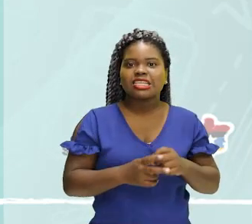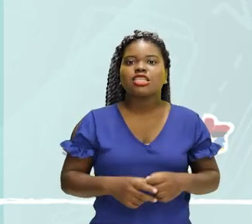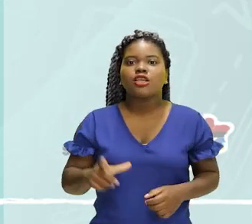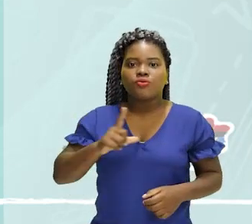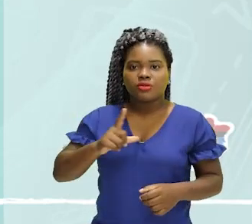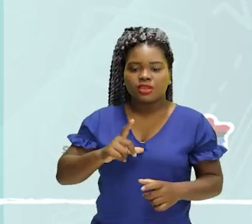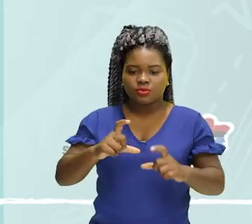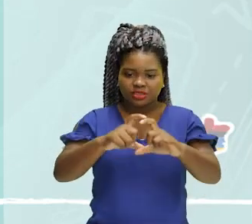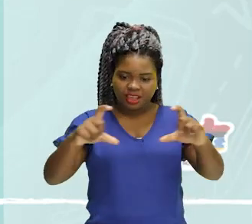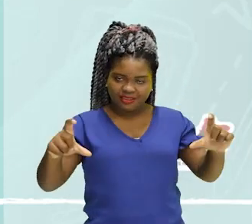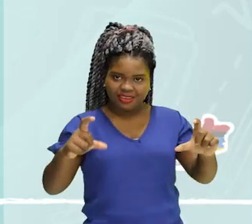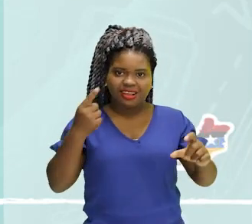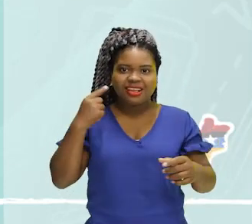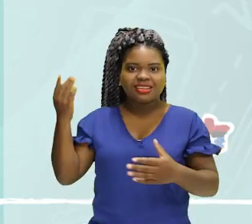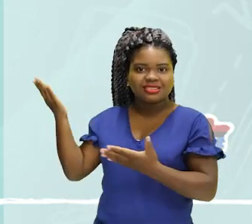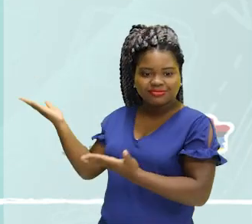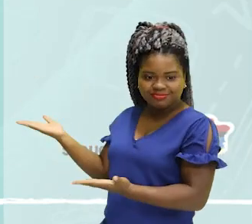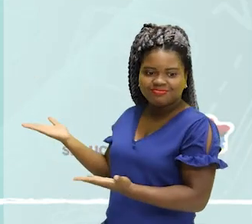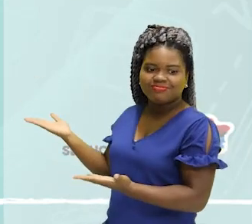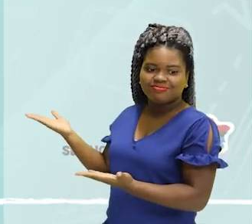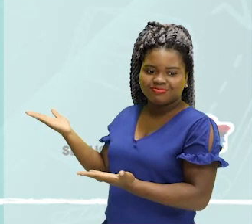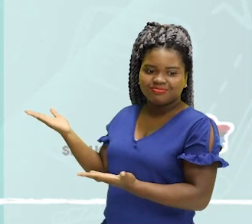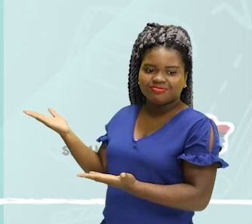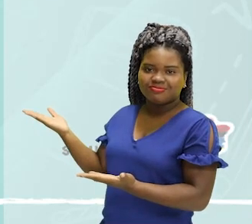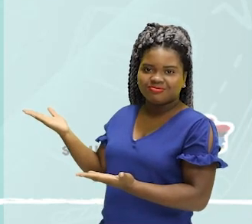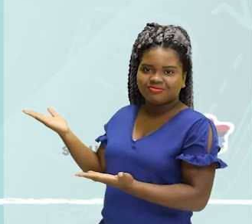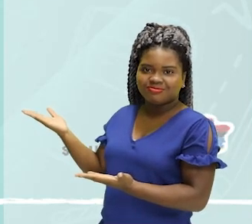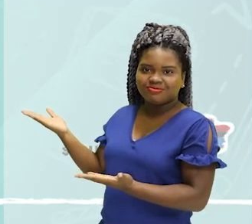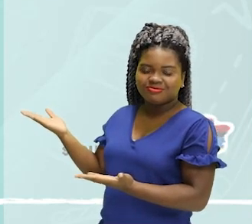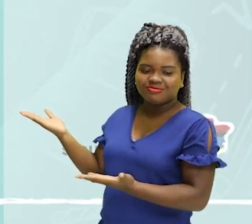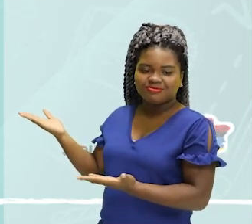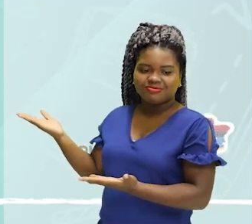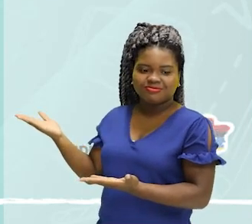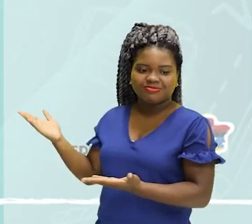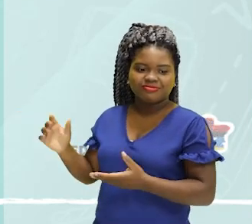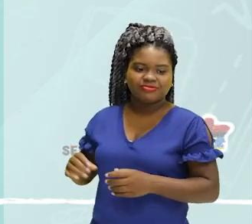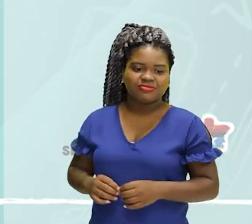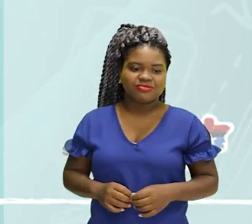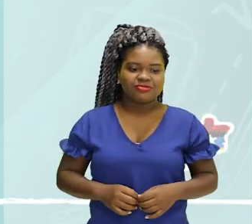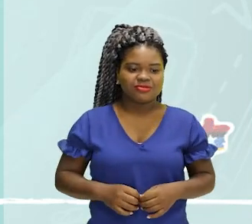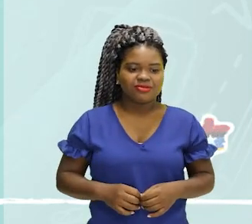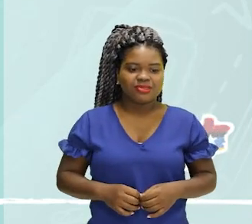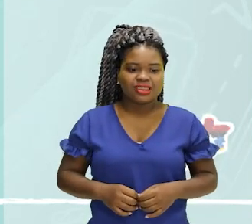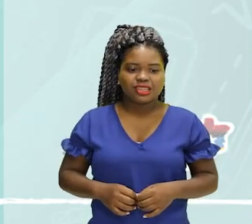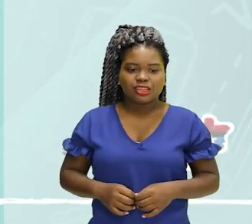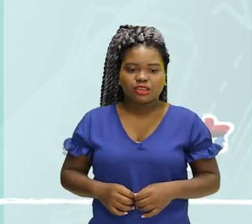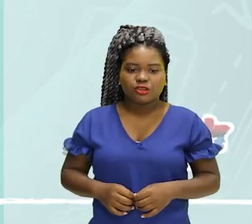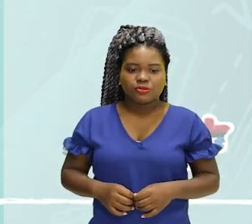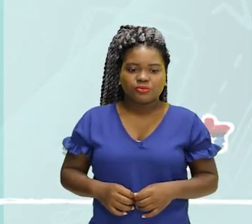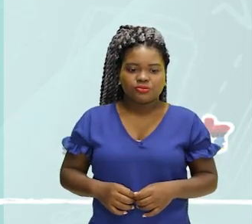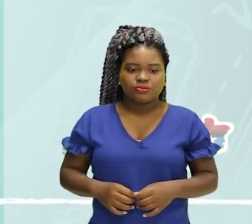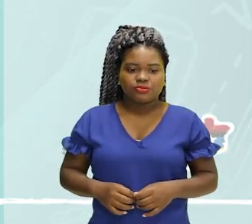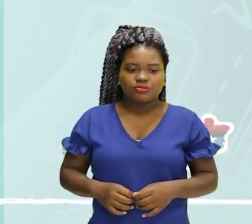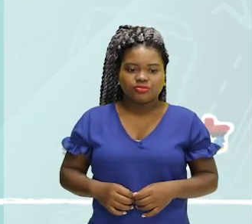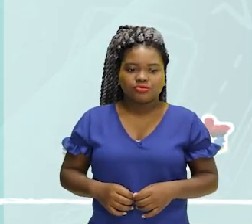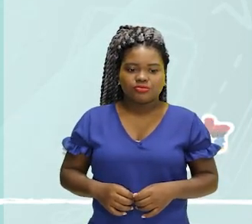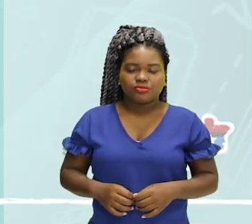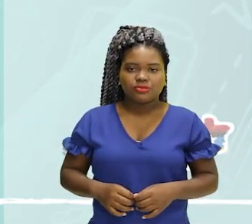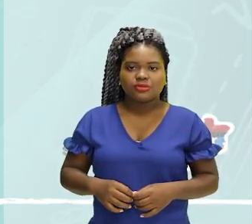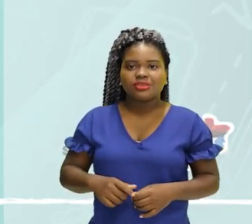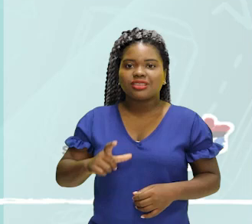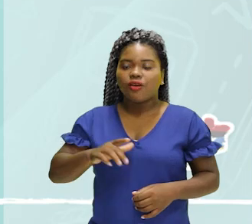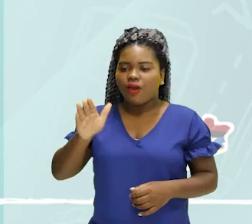oração. El niño rompió a llorar. El niño rompió a llorar. A